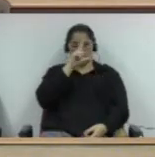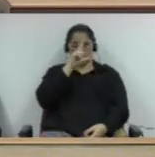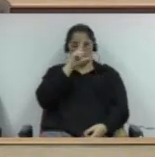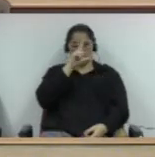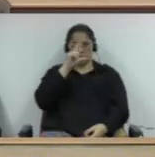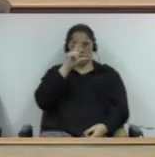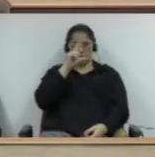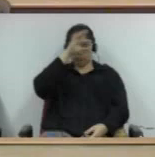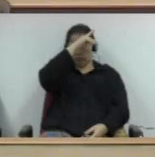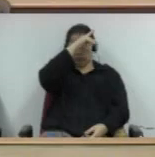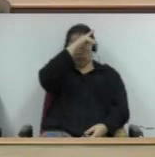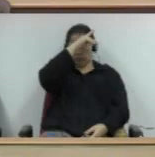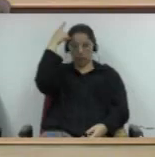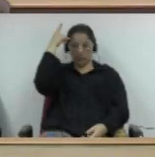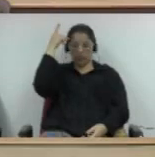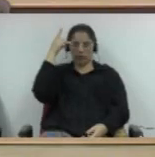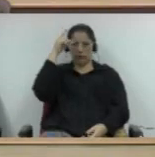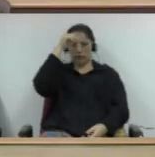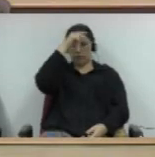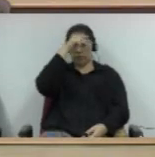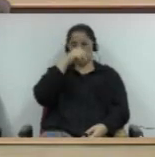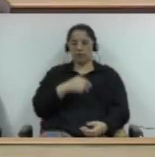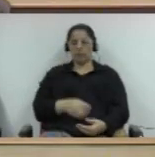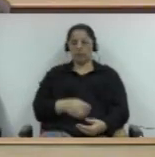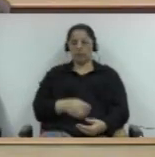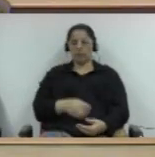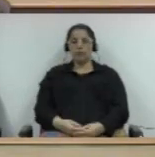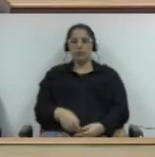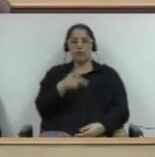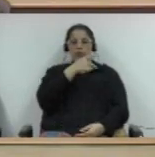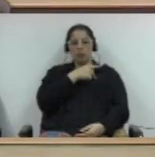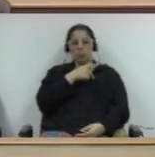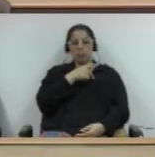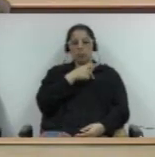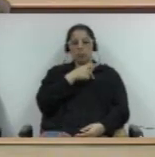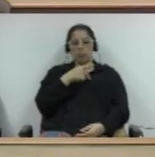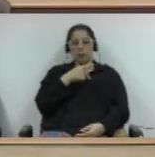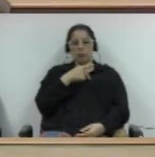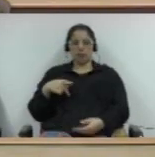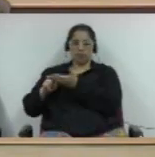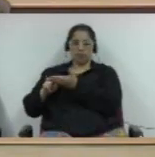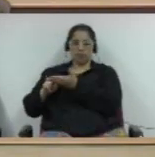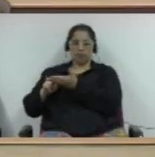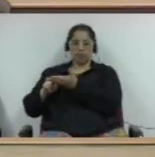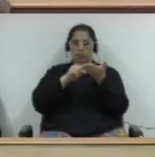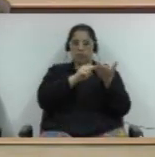Municipal. Esta presidência recebe o projeto e encaminha às comissões.